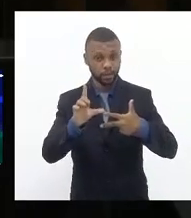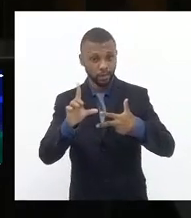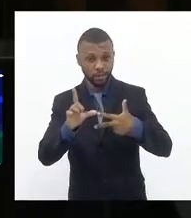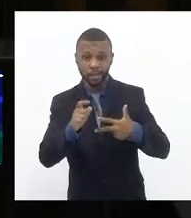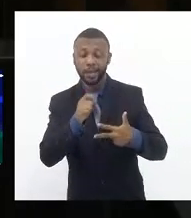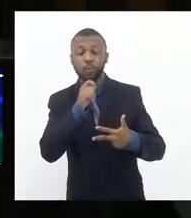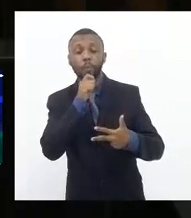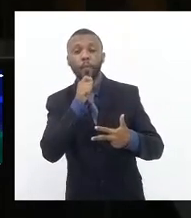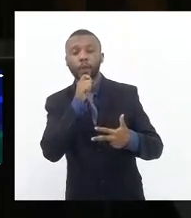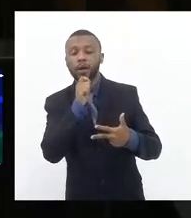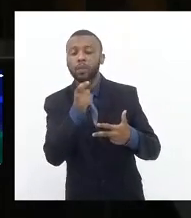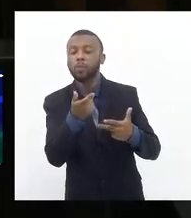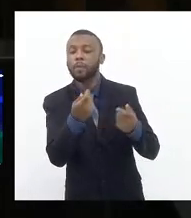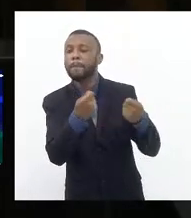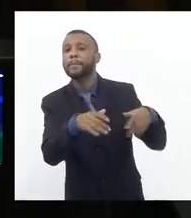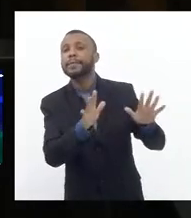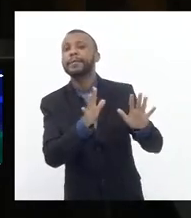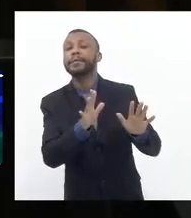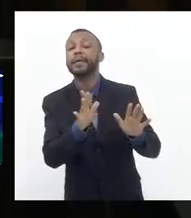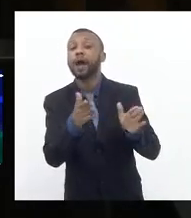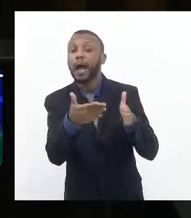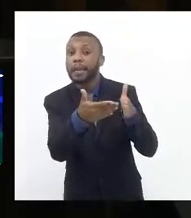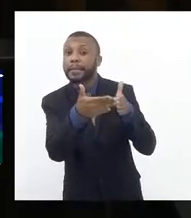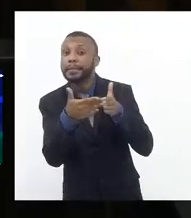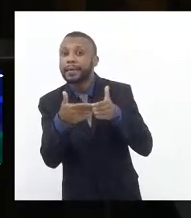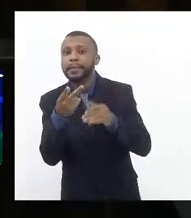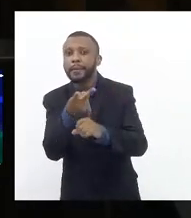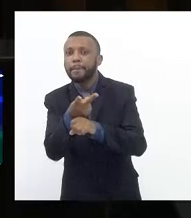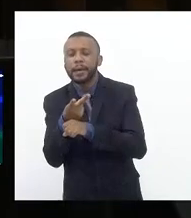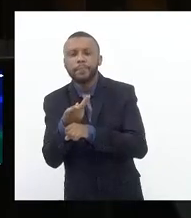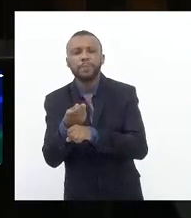Não precisava sequer acabar com a licença-prêmio.